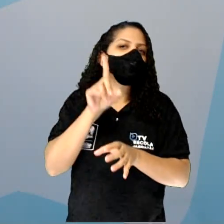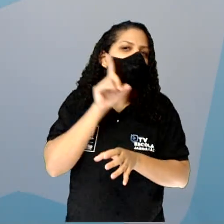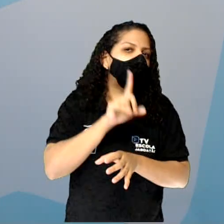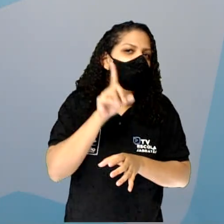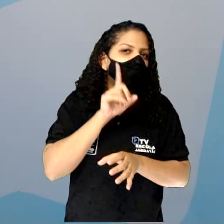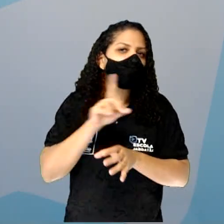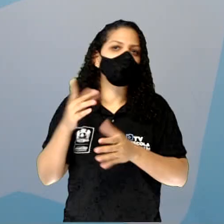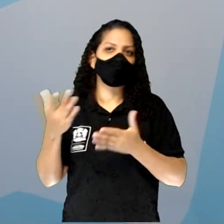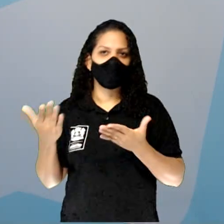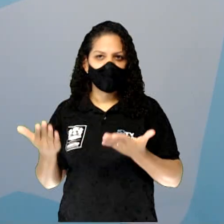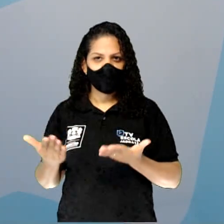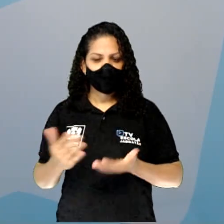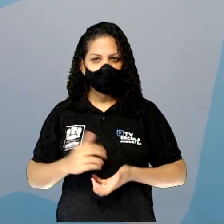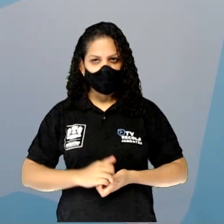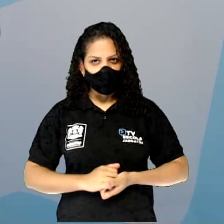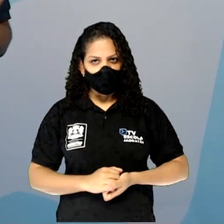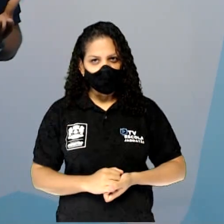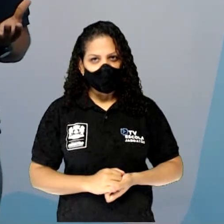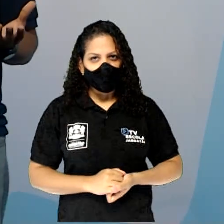Unidos.